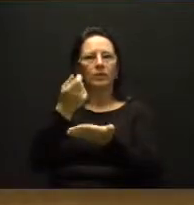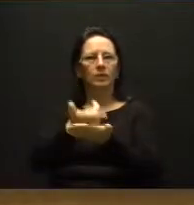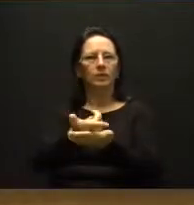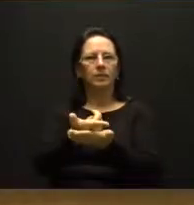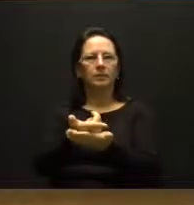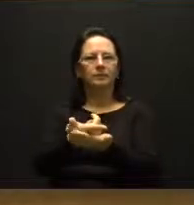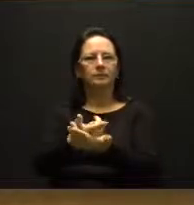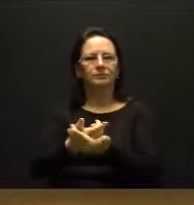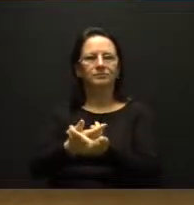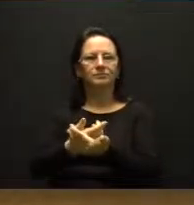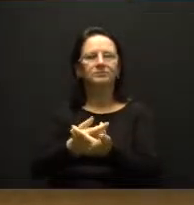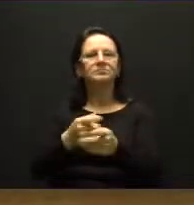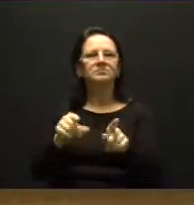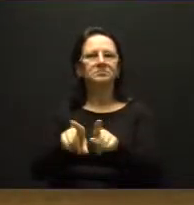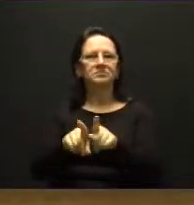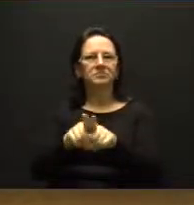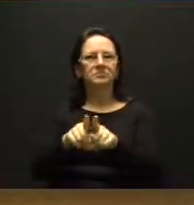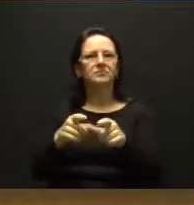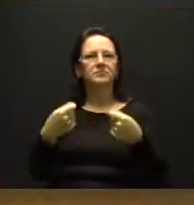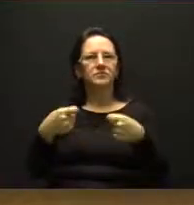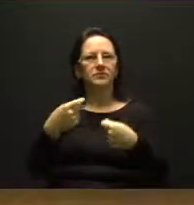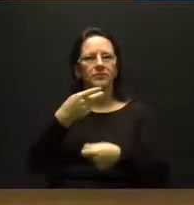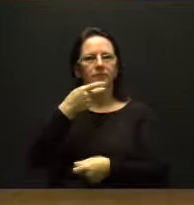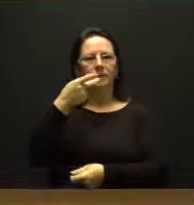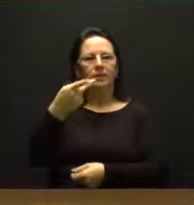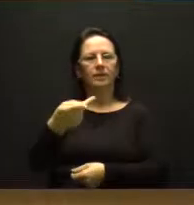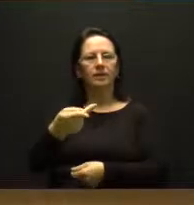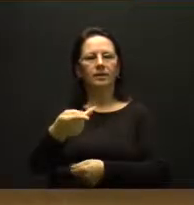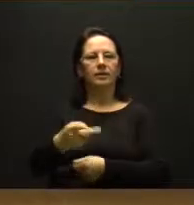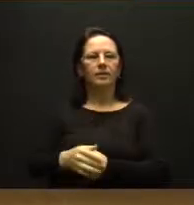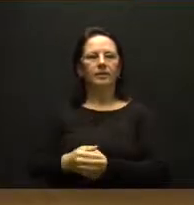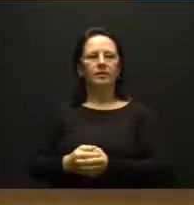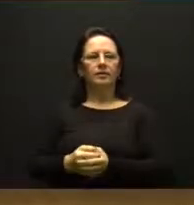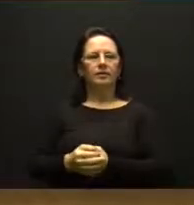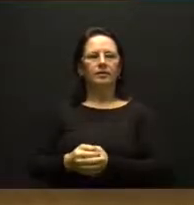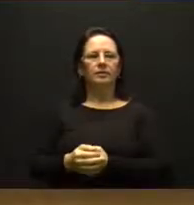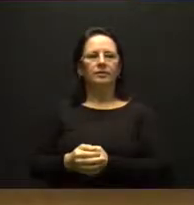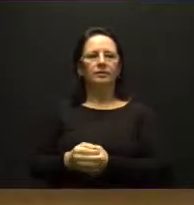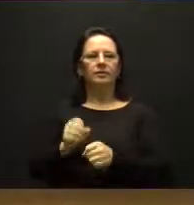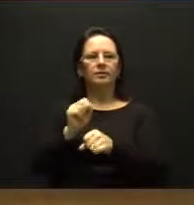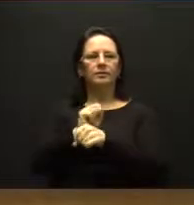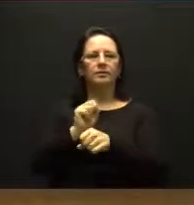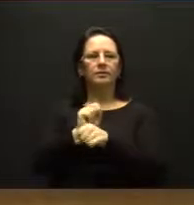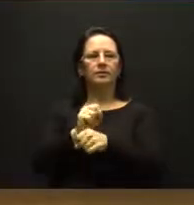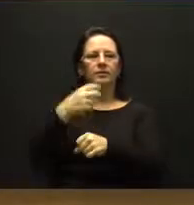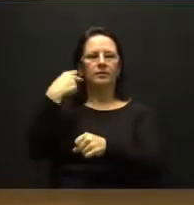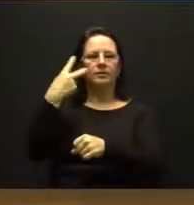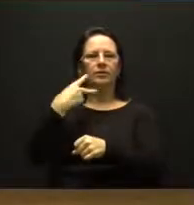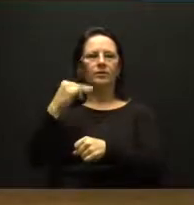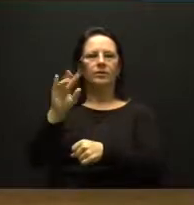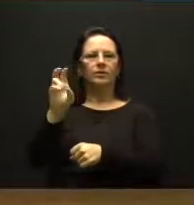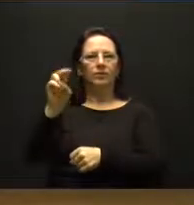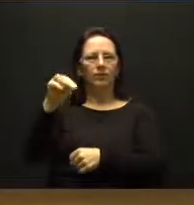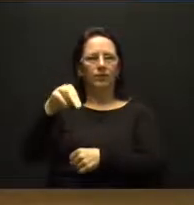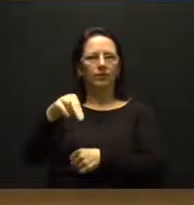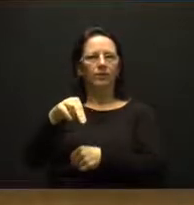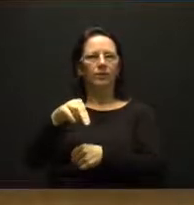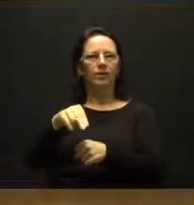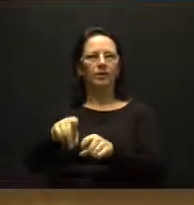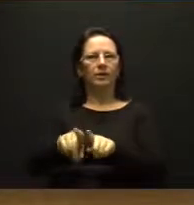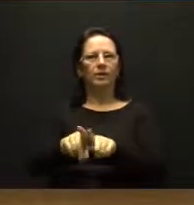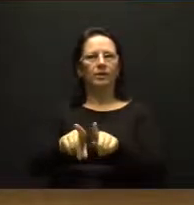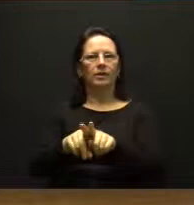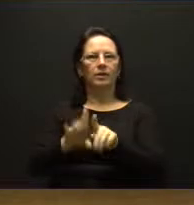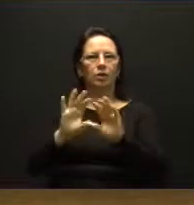também quero passar seu presidente a vossa excelência já falou e também aguarda reviver a noiva água também